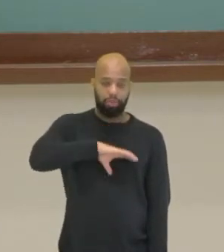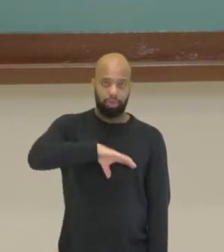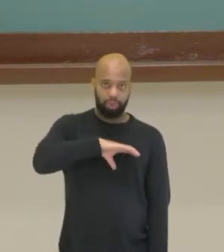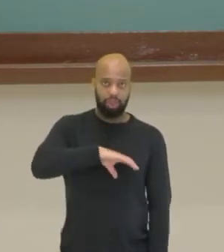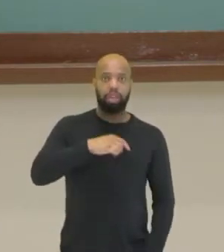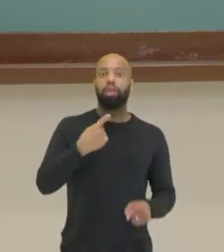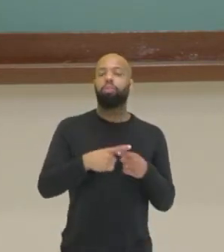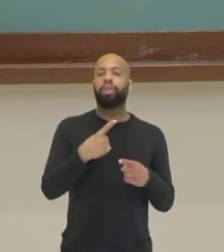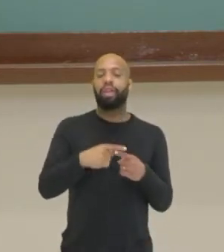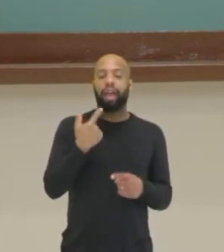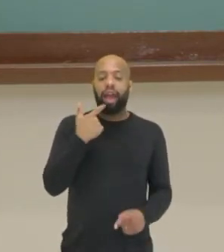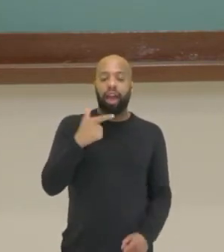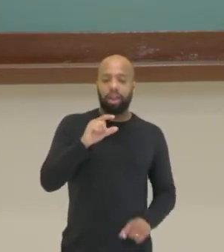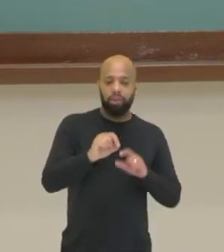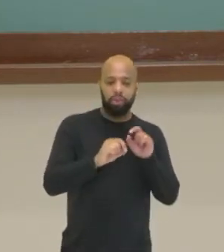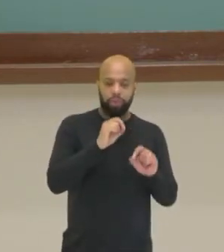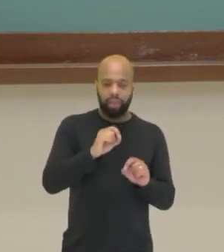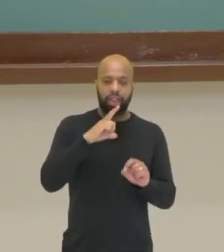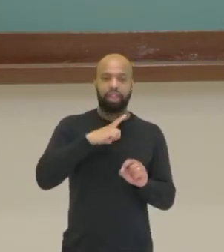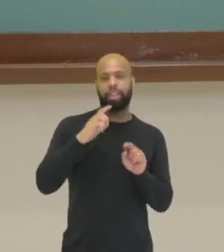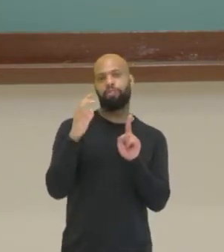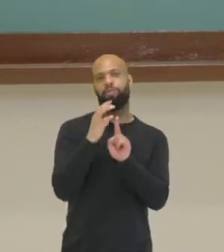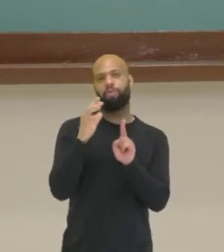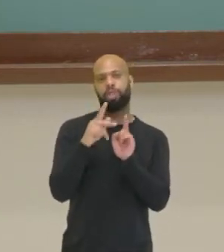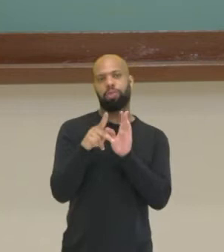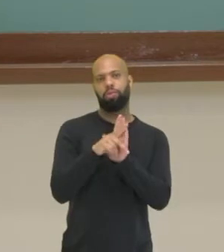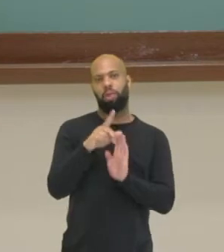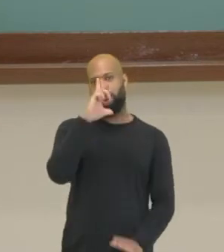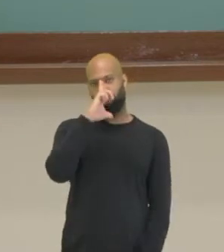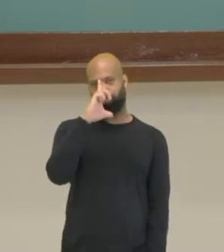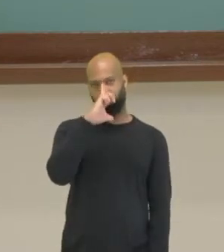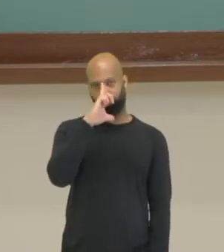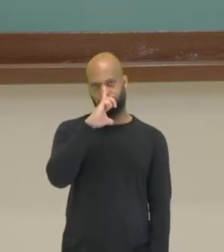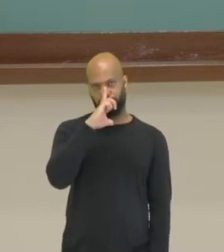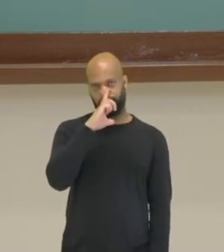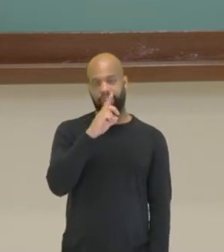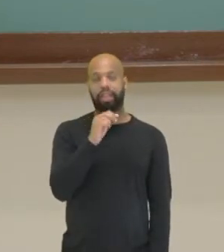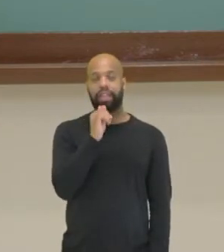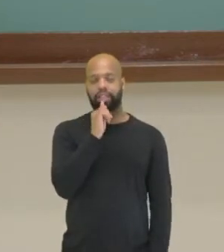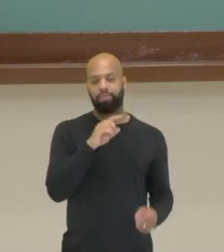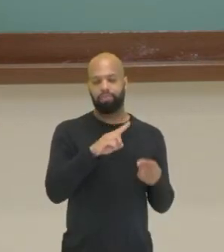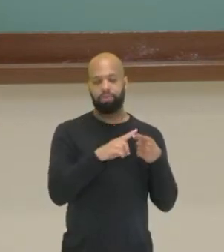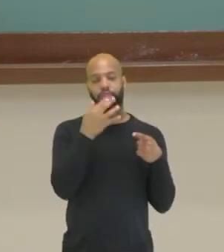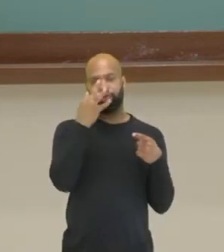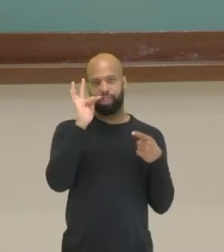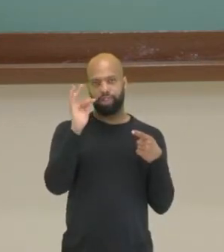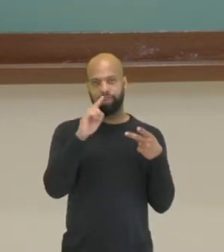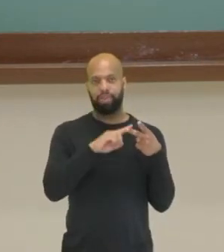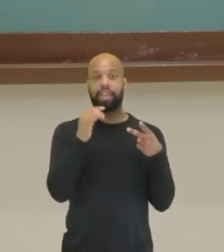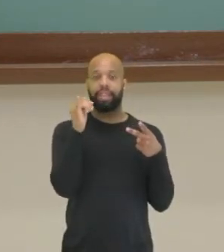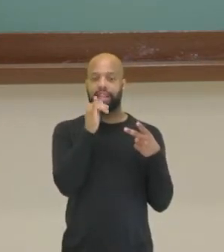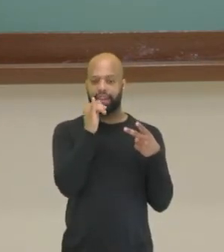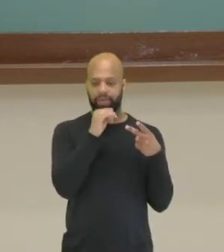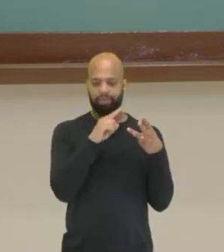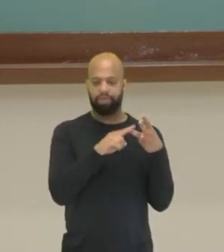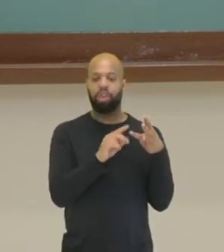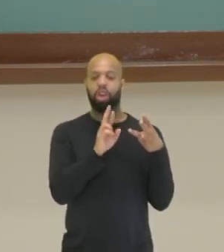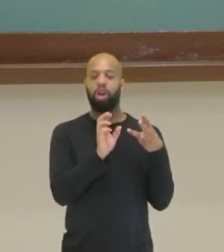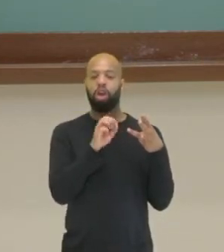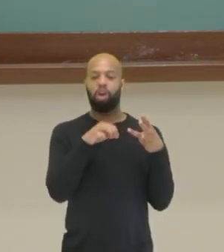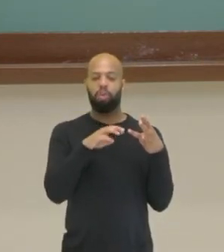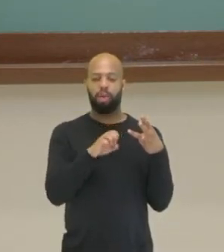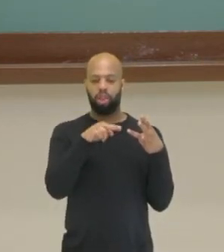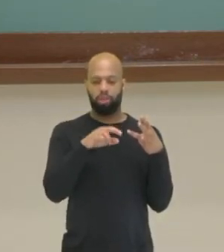neo-românica, ou melhor, neolatina. Assim como o francês, o italiano, o romeno. São línguas que se